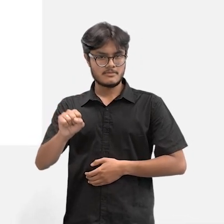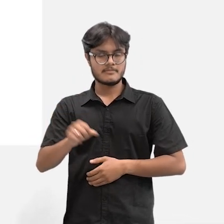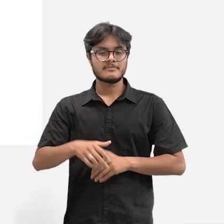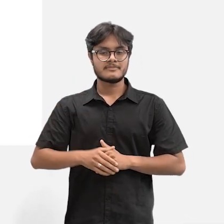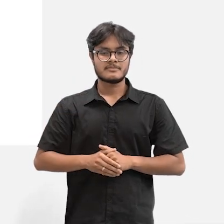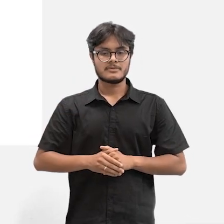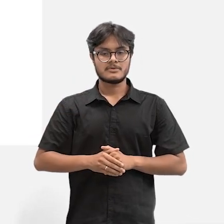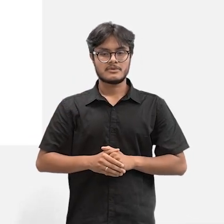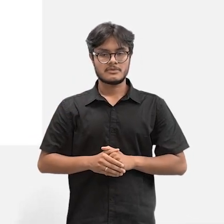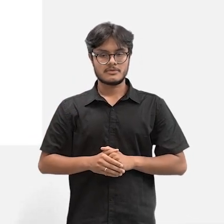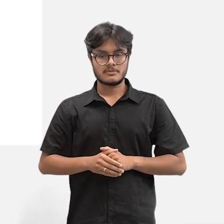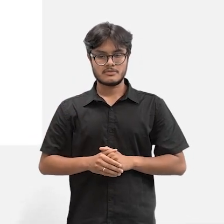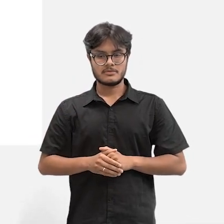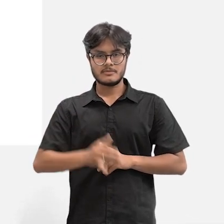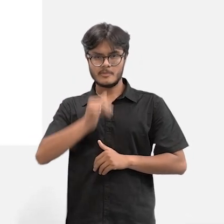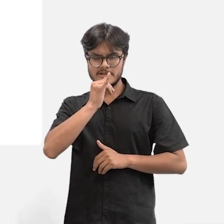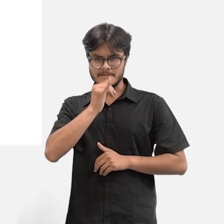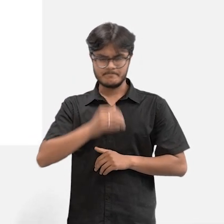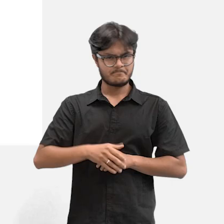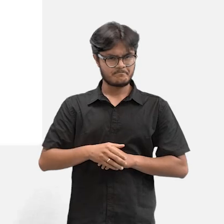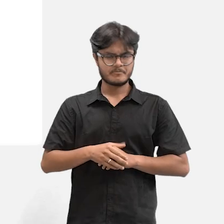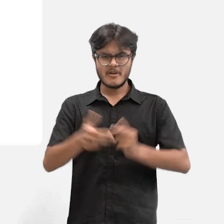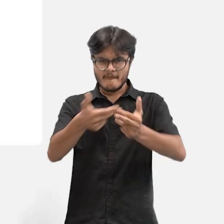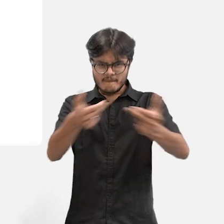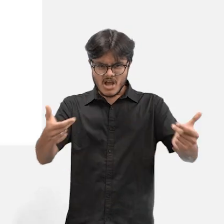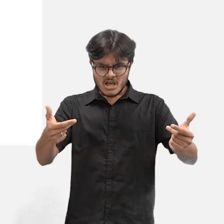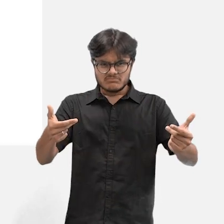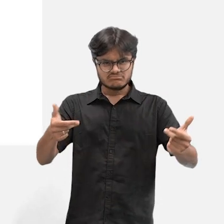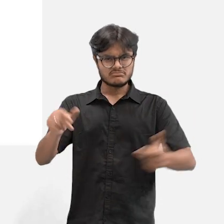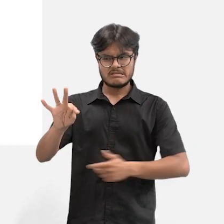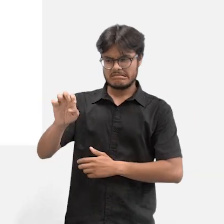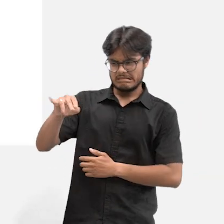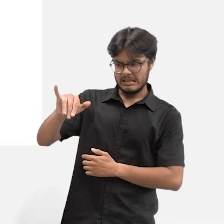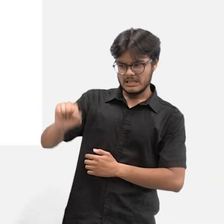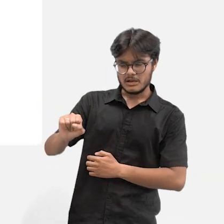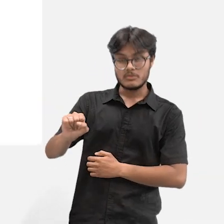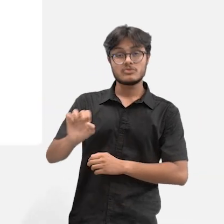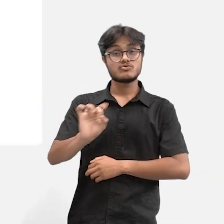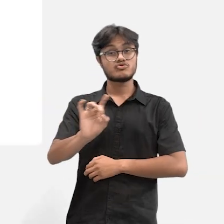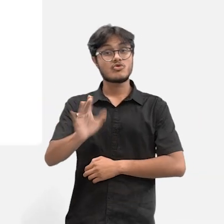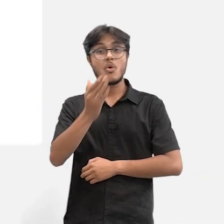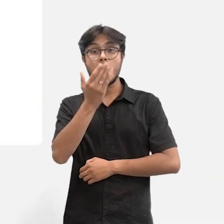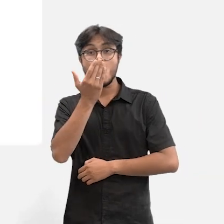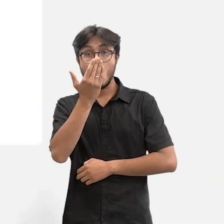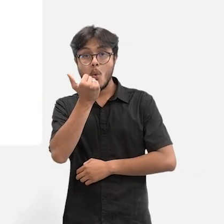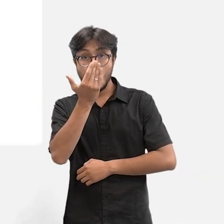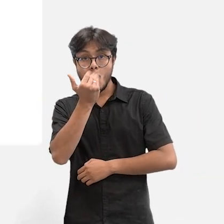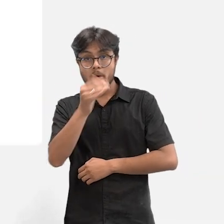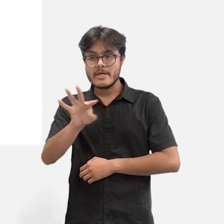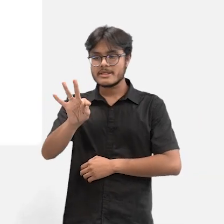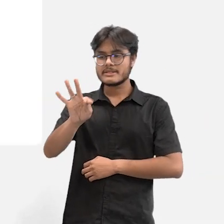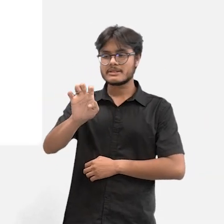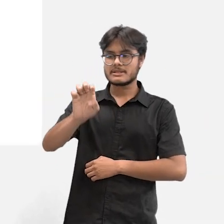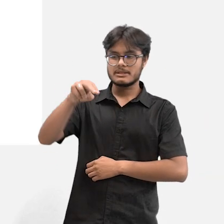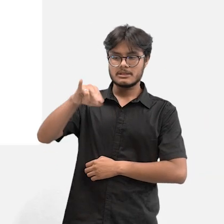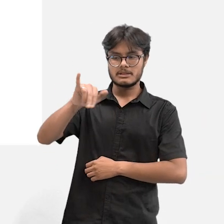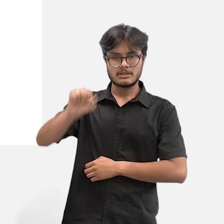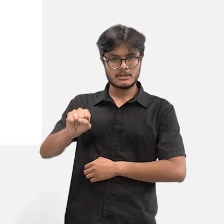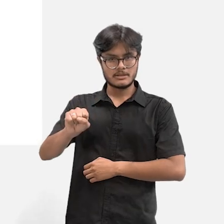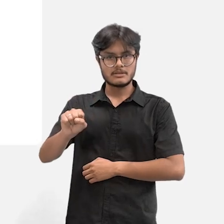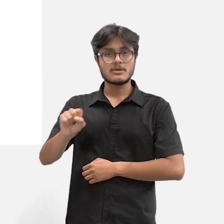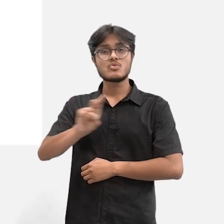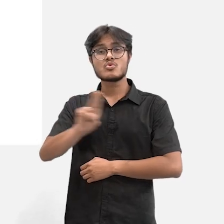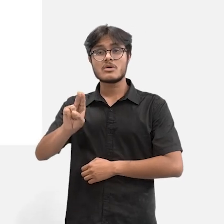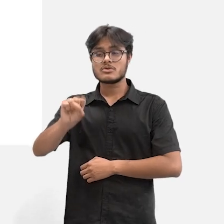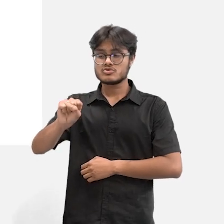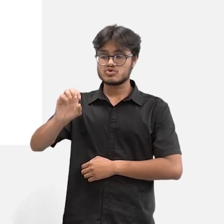é qualquer tênia. Só se ele comer ovos de tênia solium,